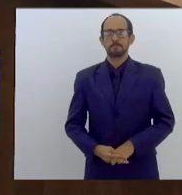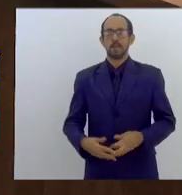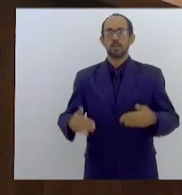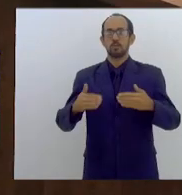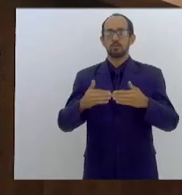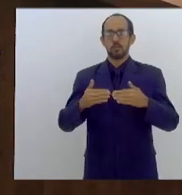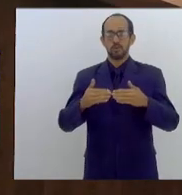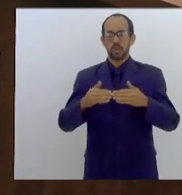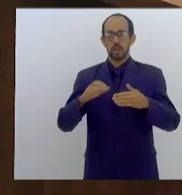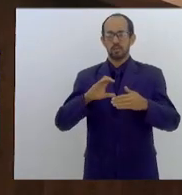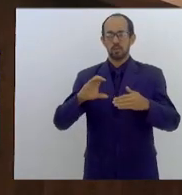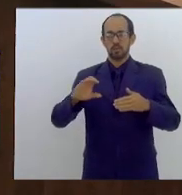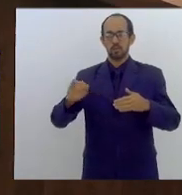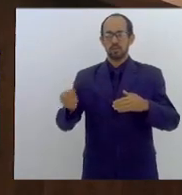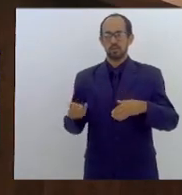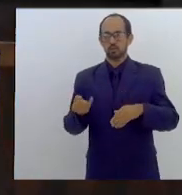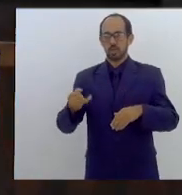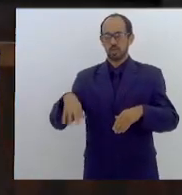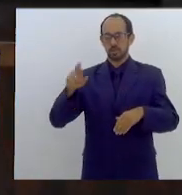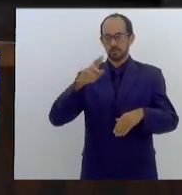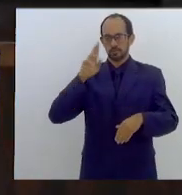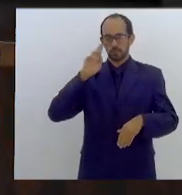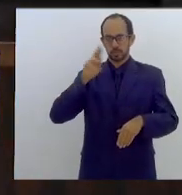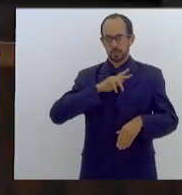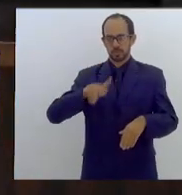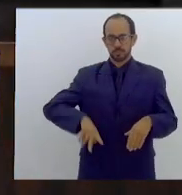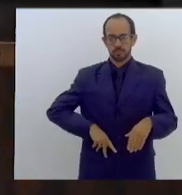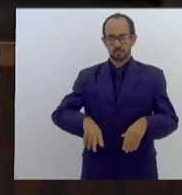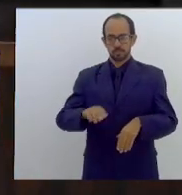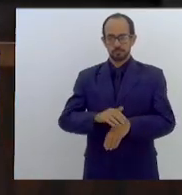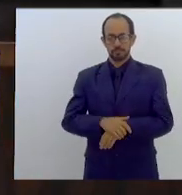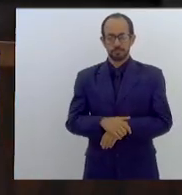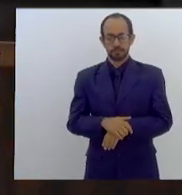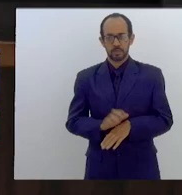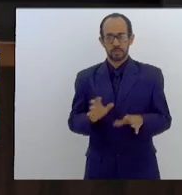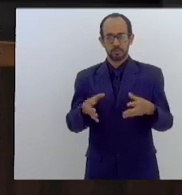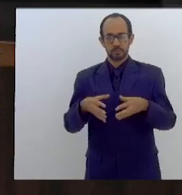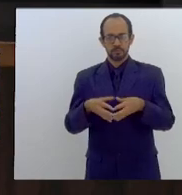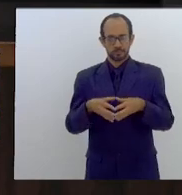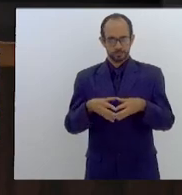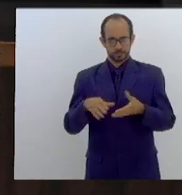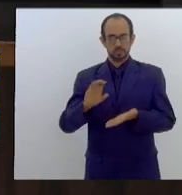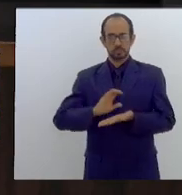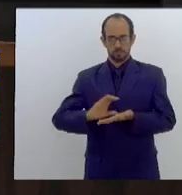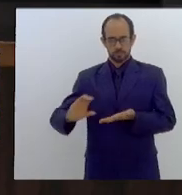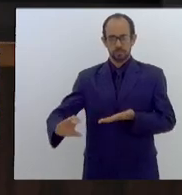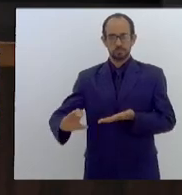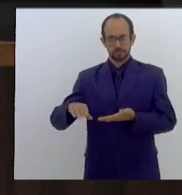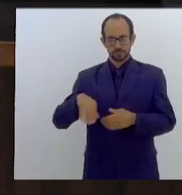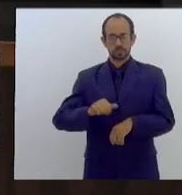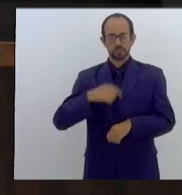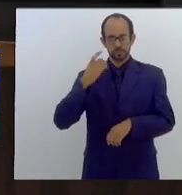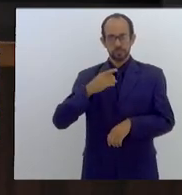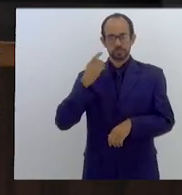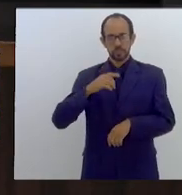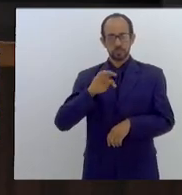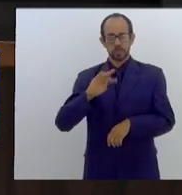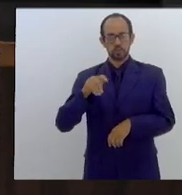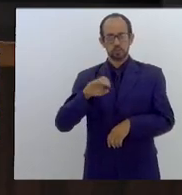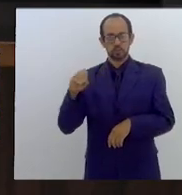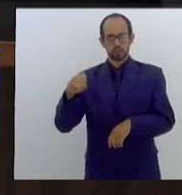Favorável com a CCJ, senhor presidente. Pela Comissão de Orçamento, deputado Chico